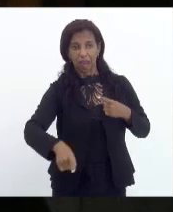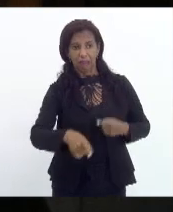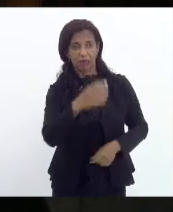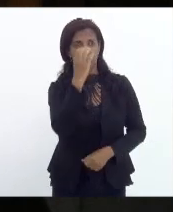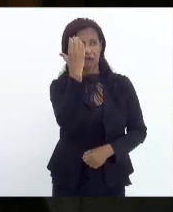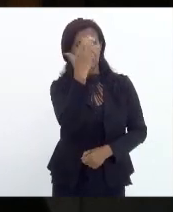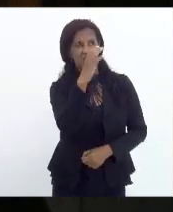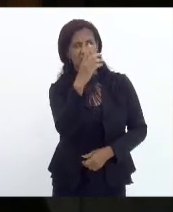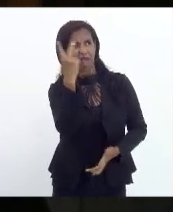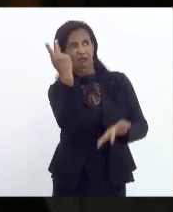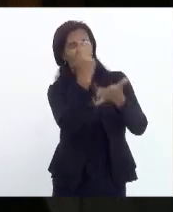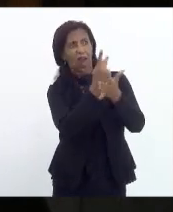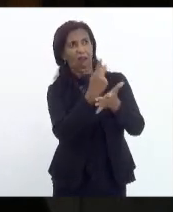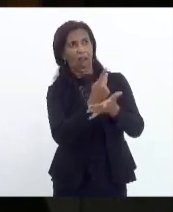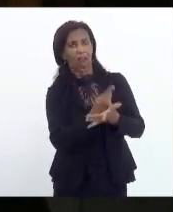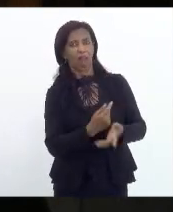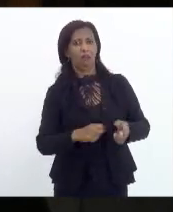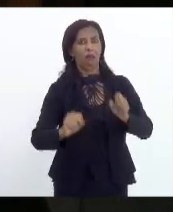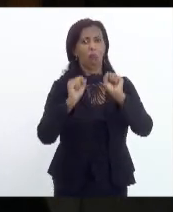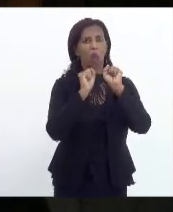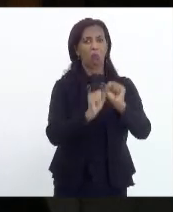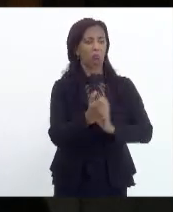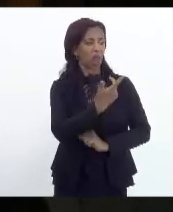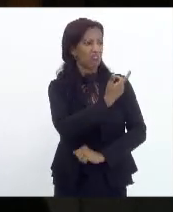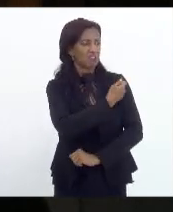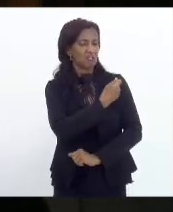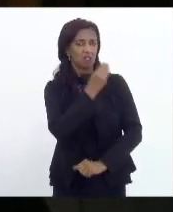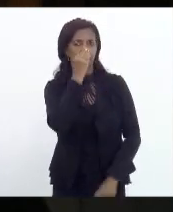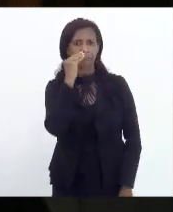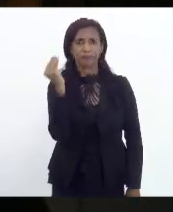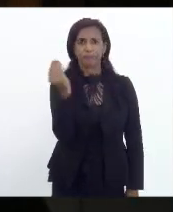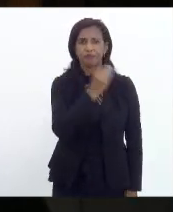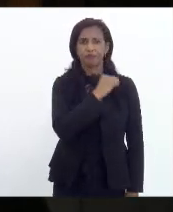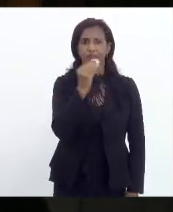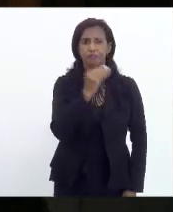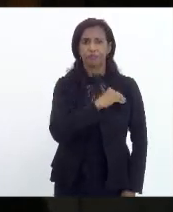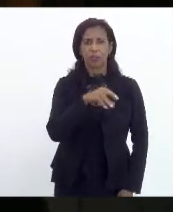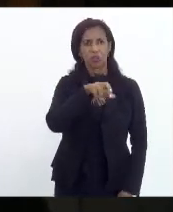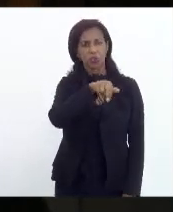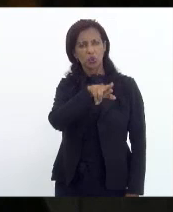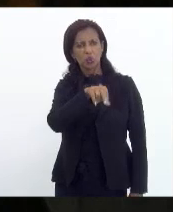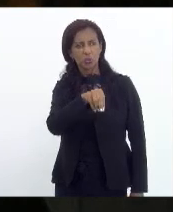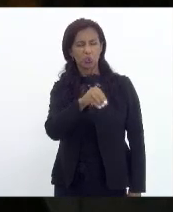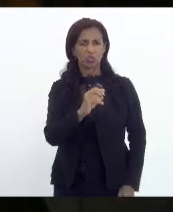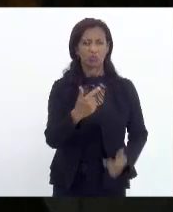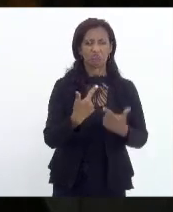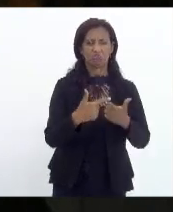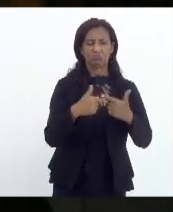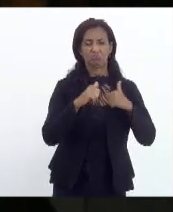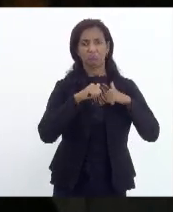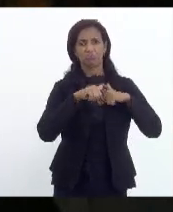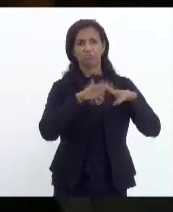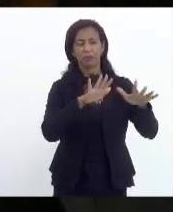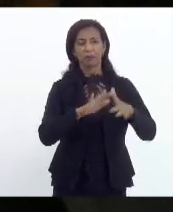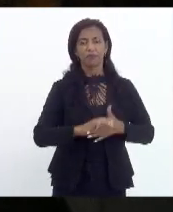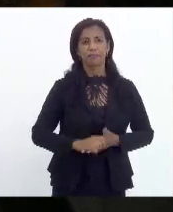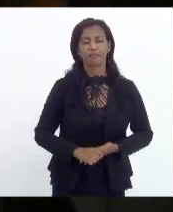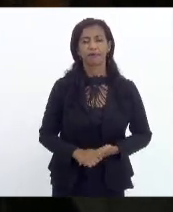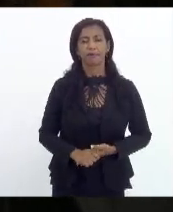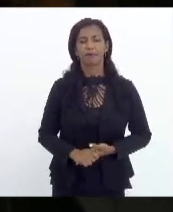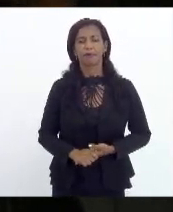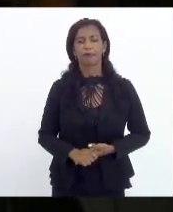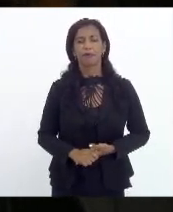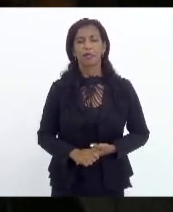ciência o poder das vacinas que negavam o SUS e se prendiam